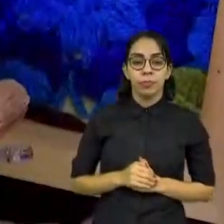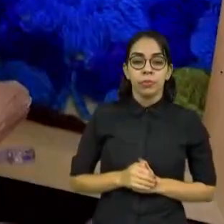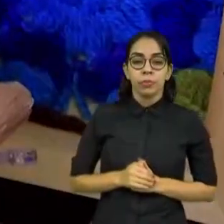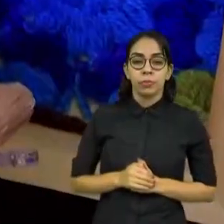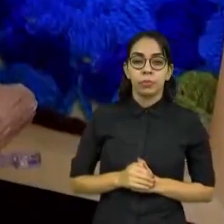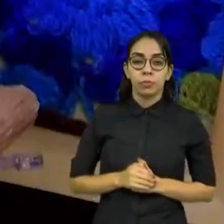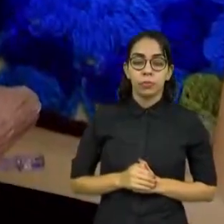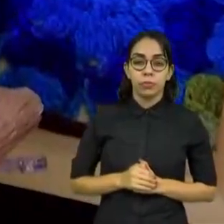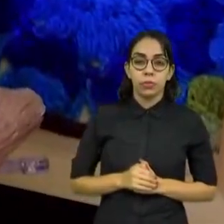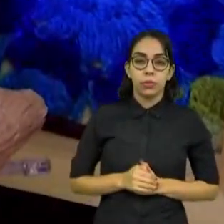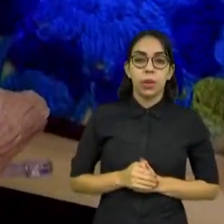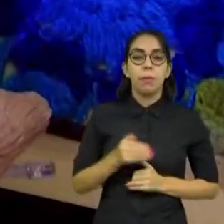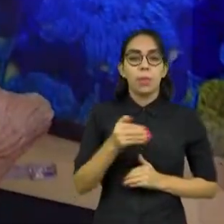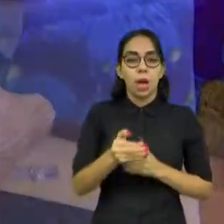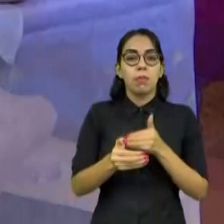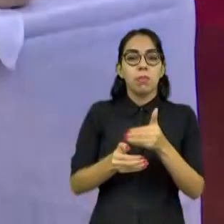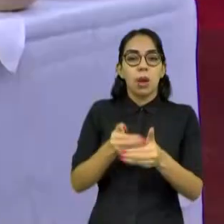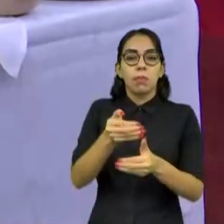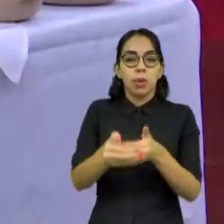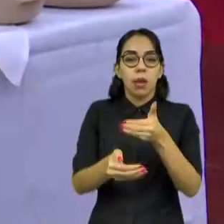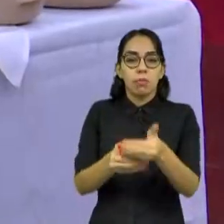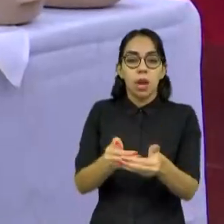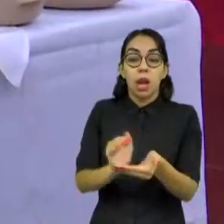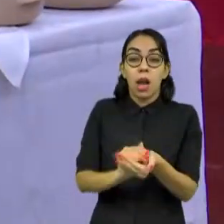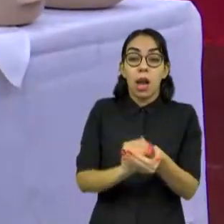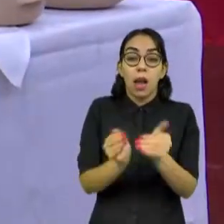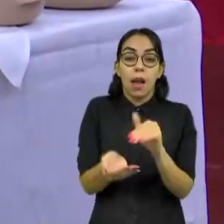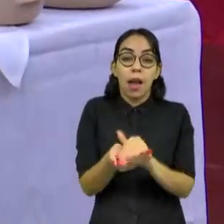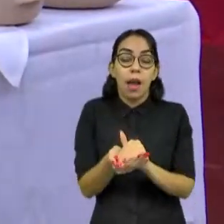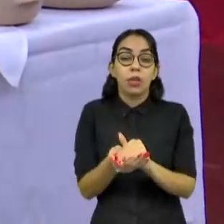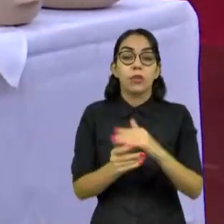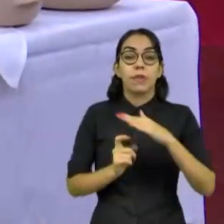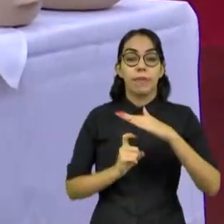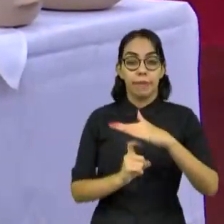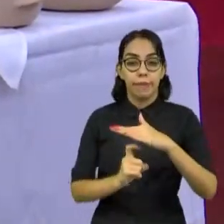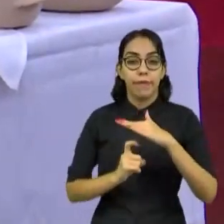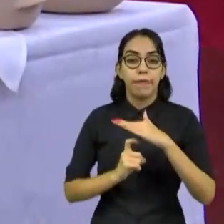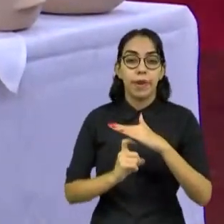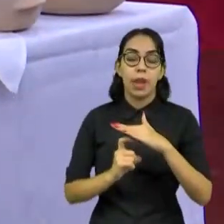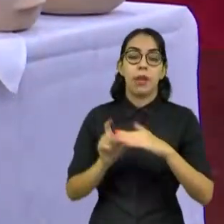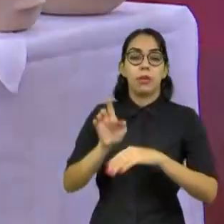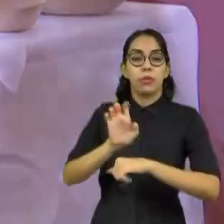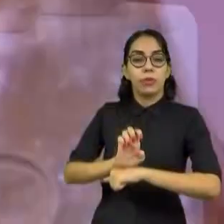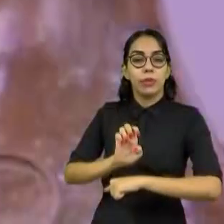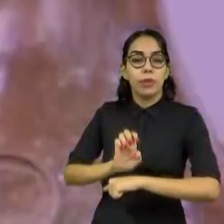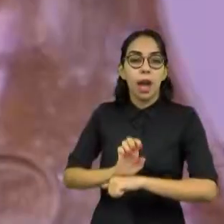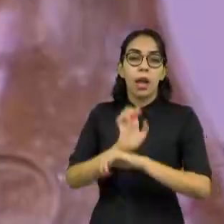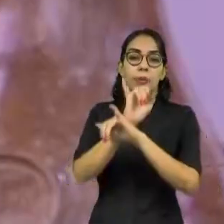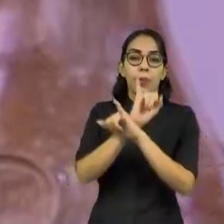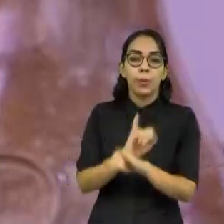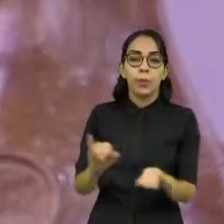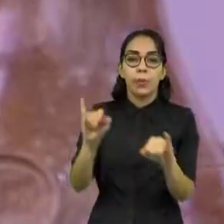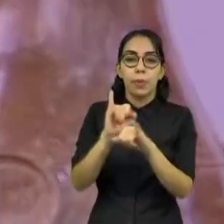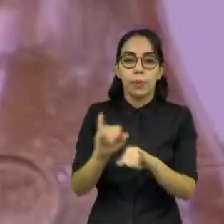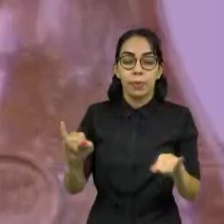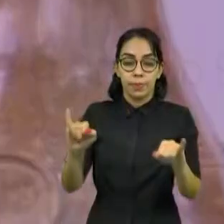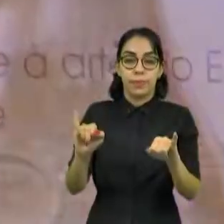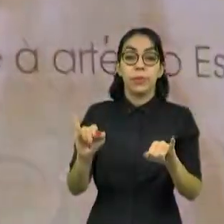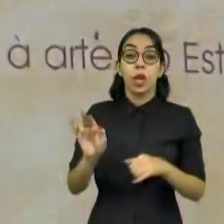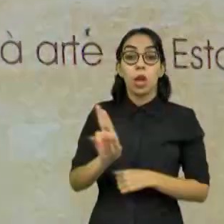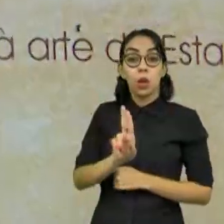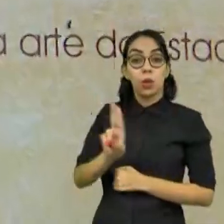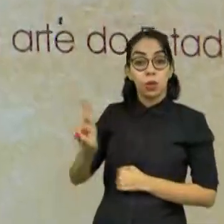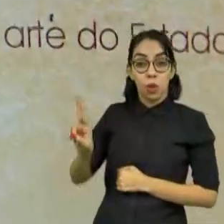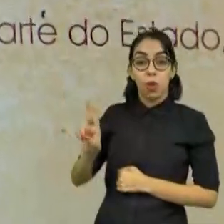Aos poucos, o artesanato marcou presença em feiras regionais até ganhar notoriedade e levar o nome de Dona Branca a